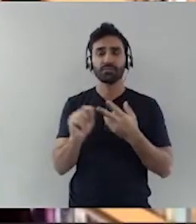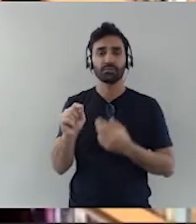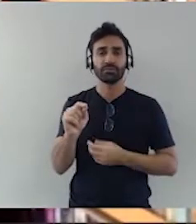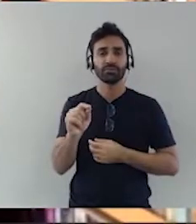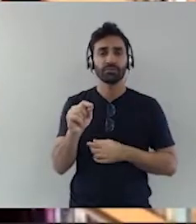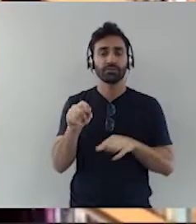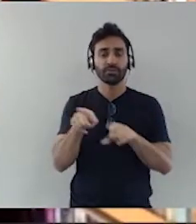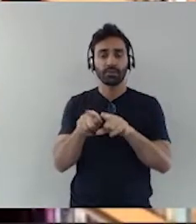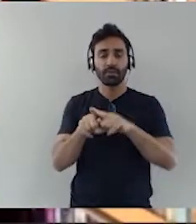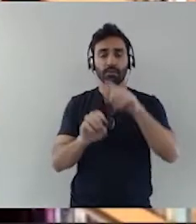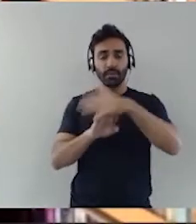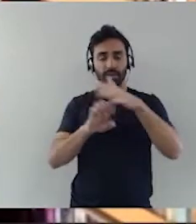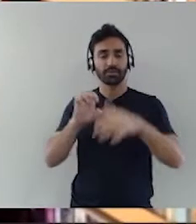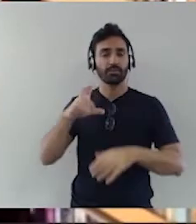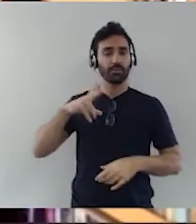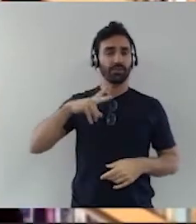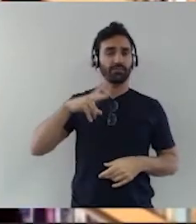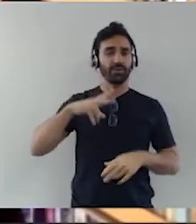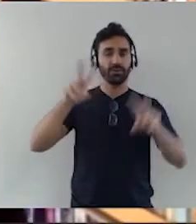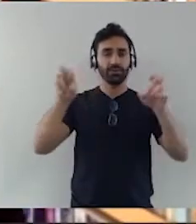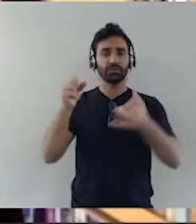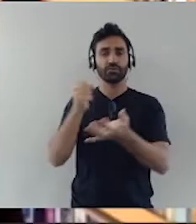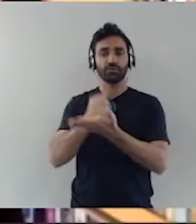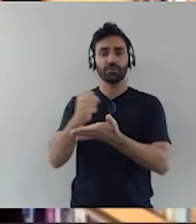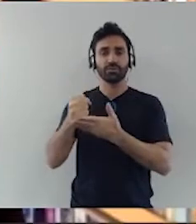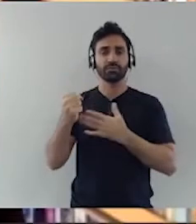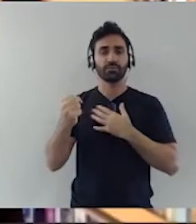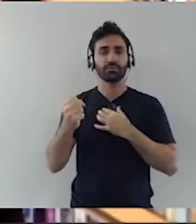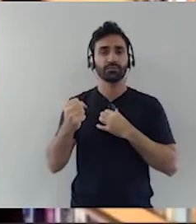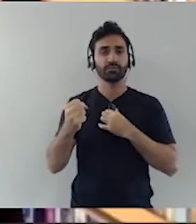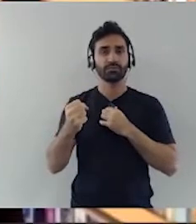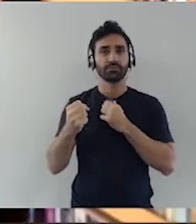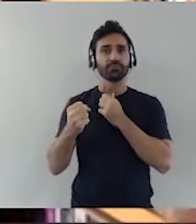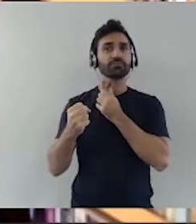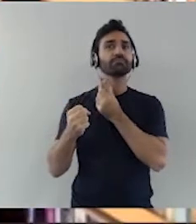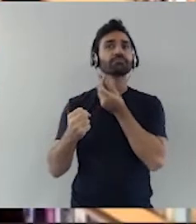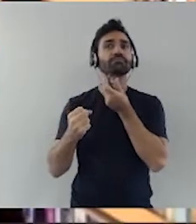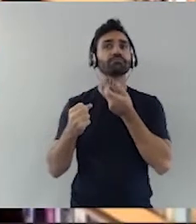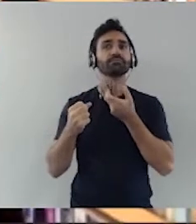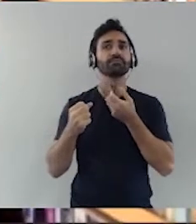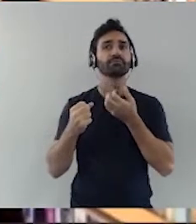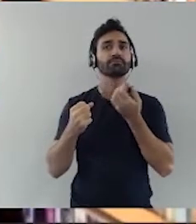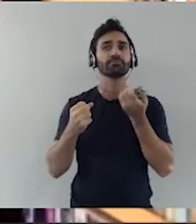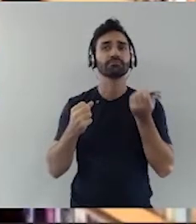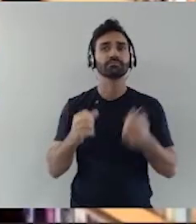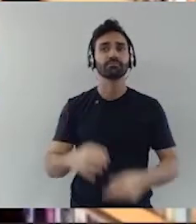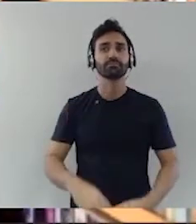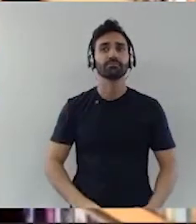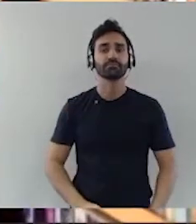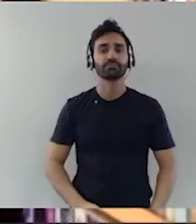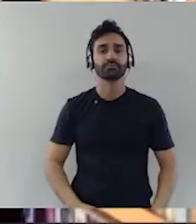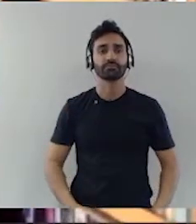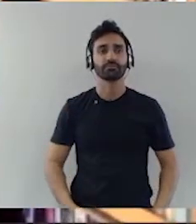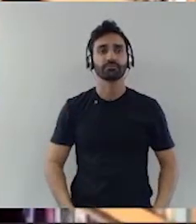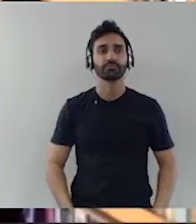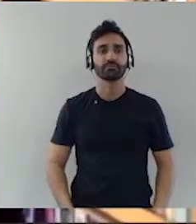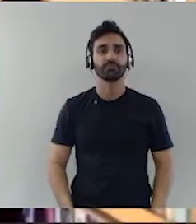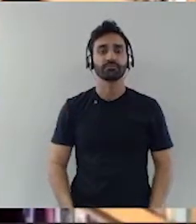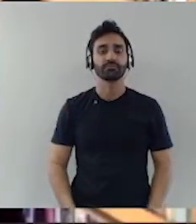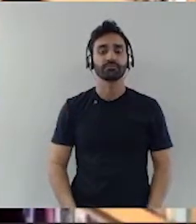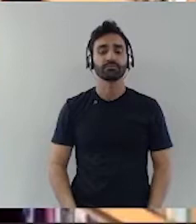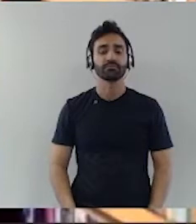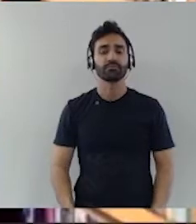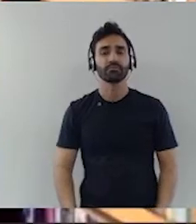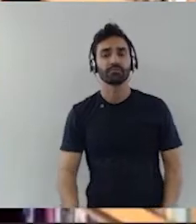empresas privadas em contratações públicas e em infraestrutura. Com palavra, 15 minutos, a professora doutora